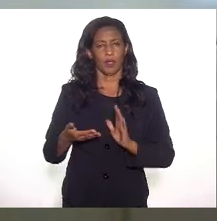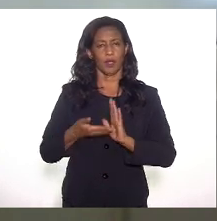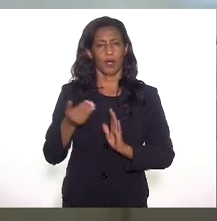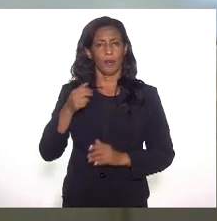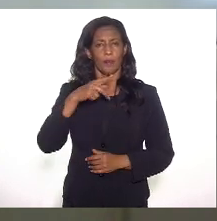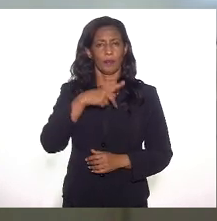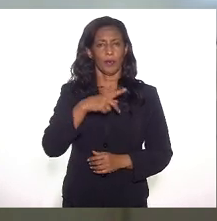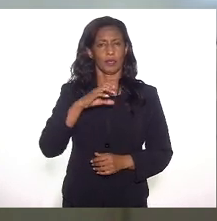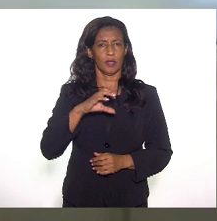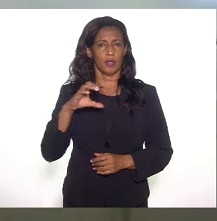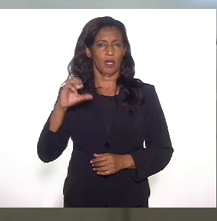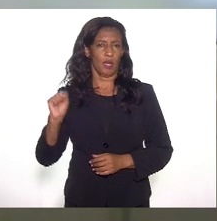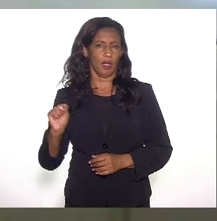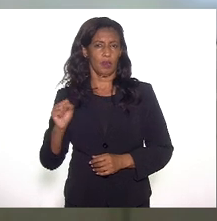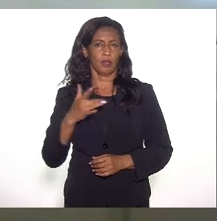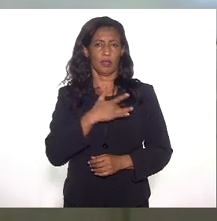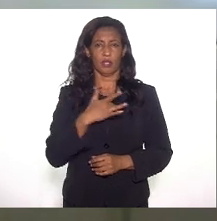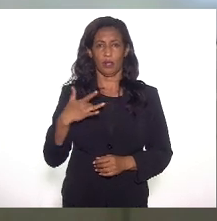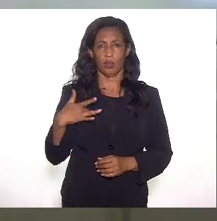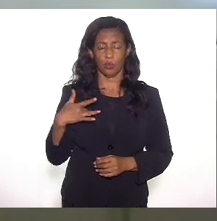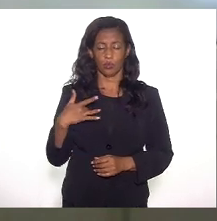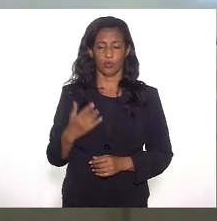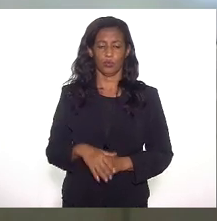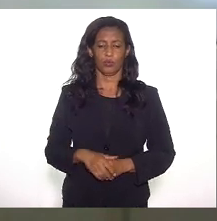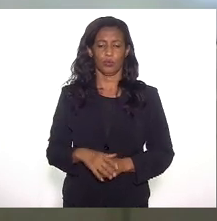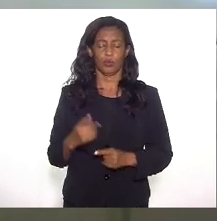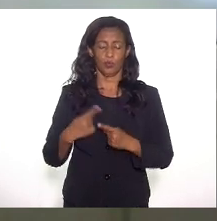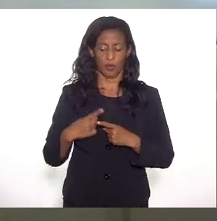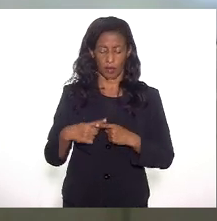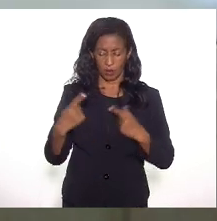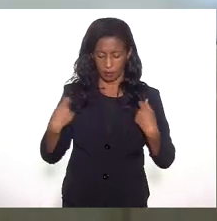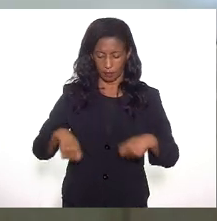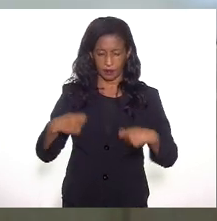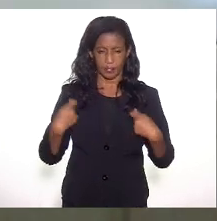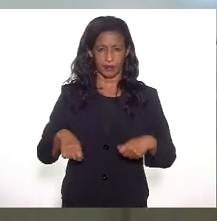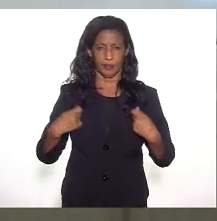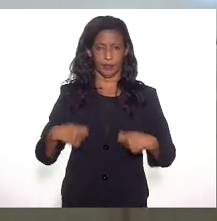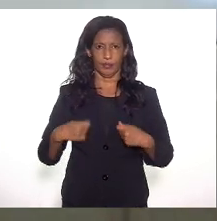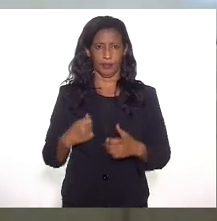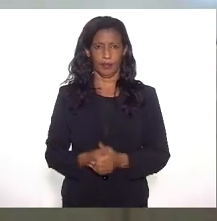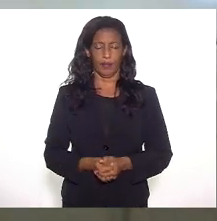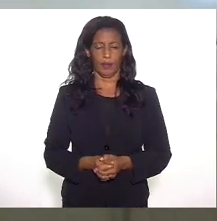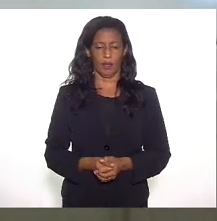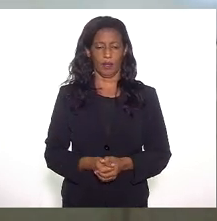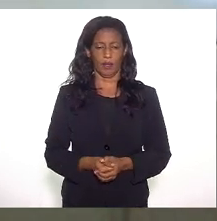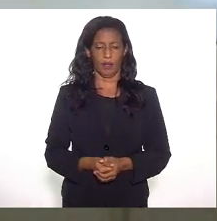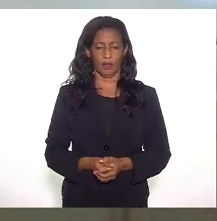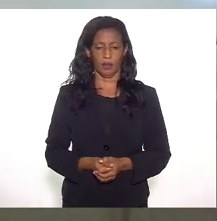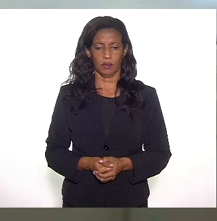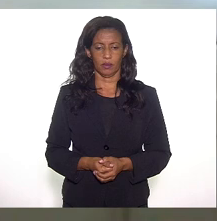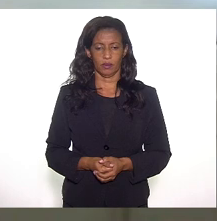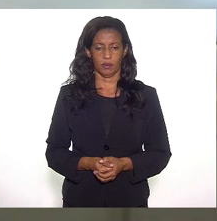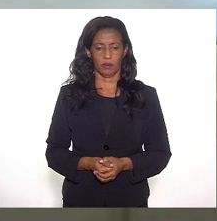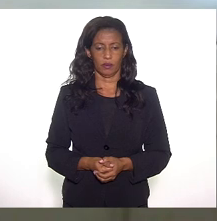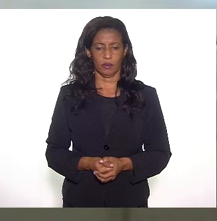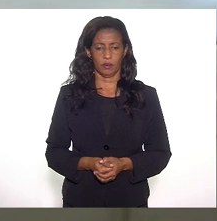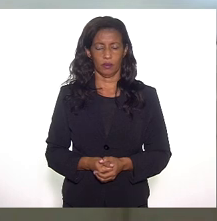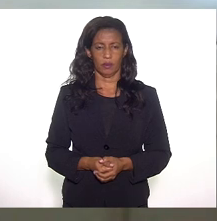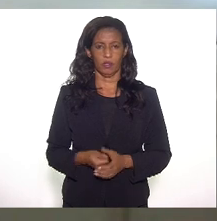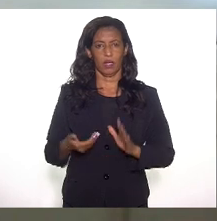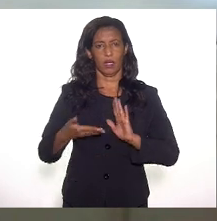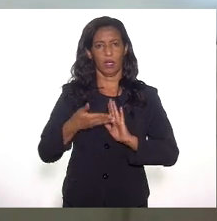da Saúde, porque também seria necessário revogar o